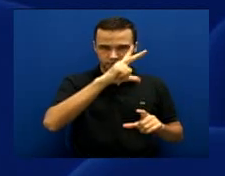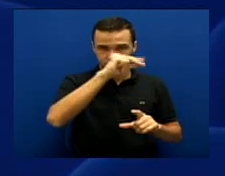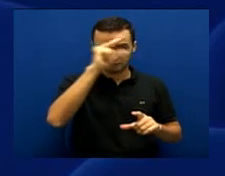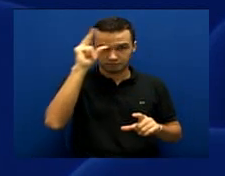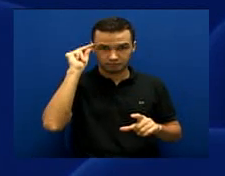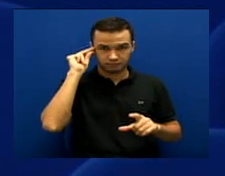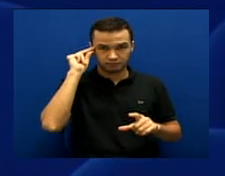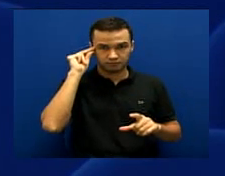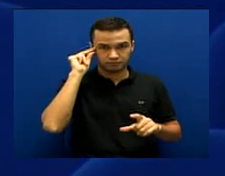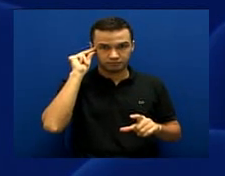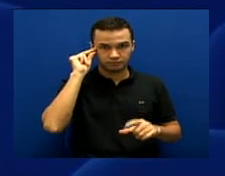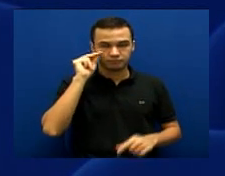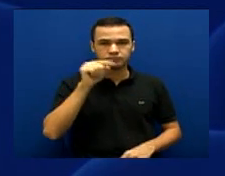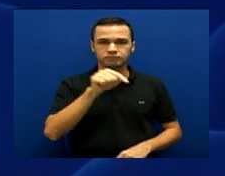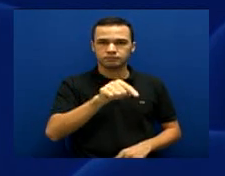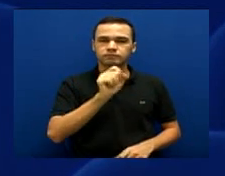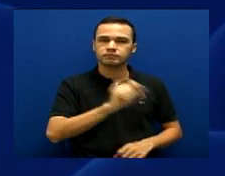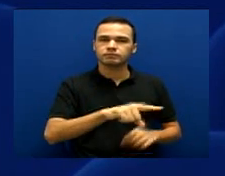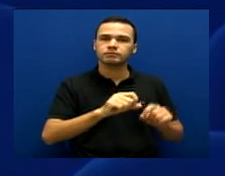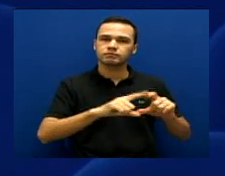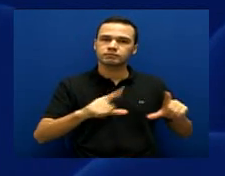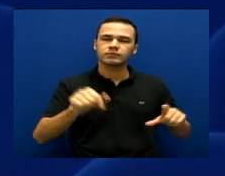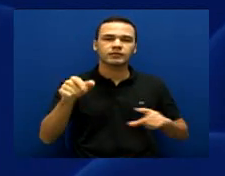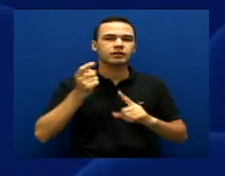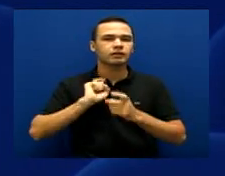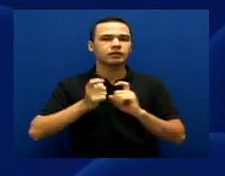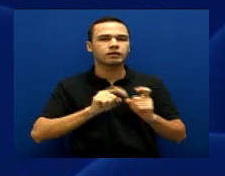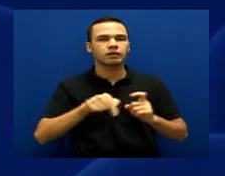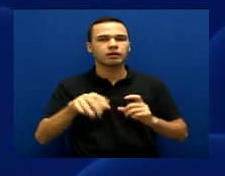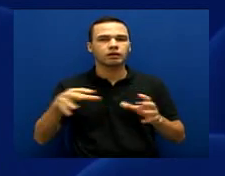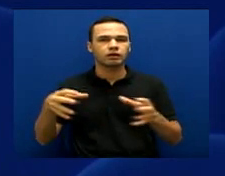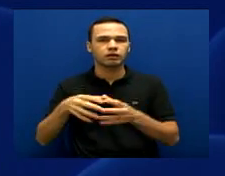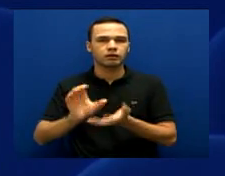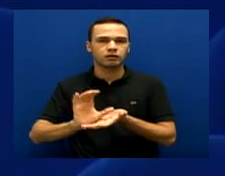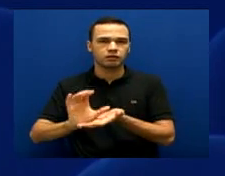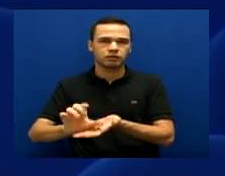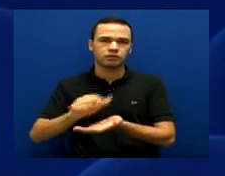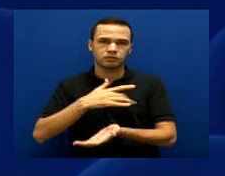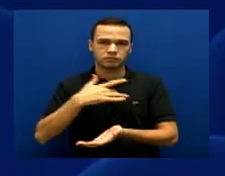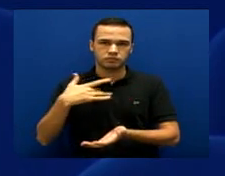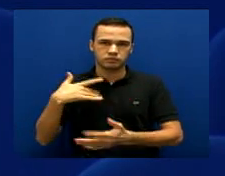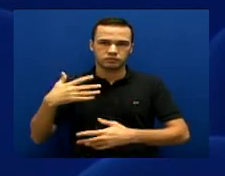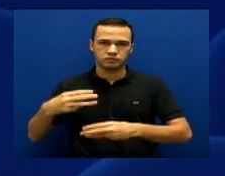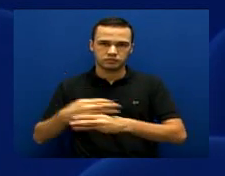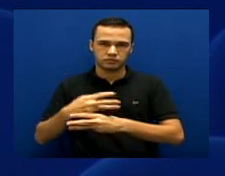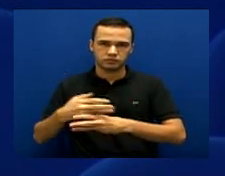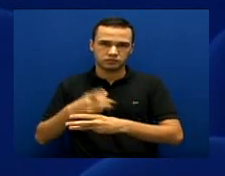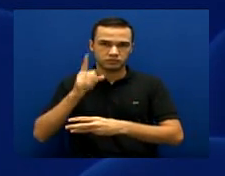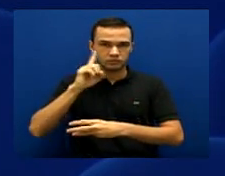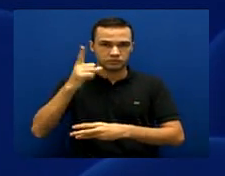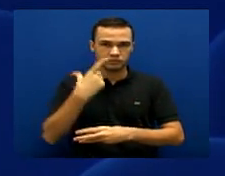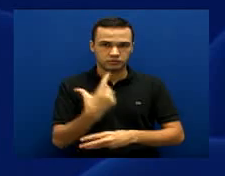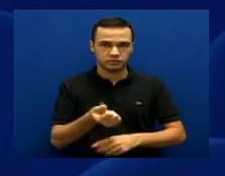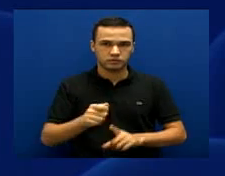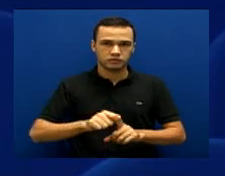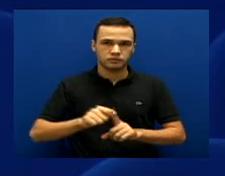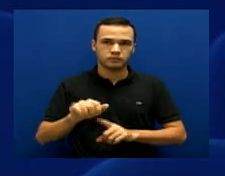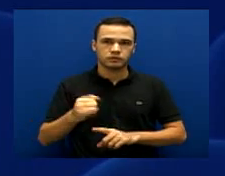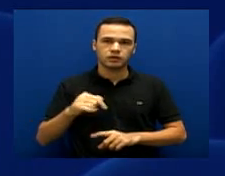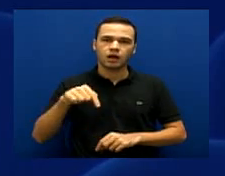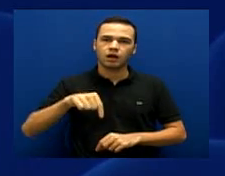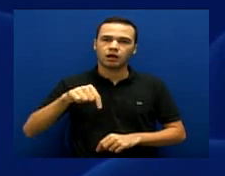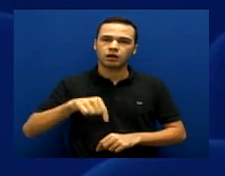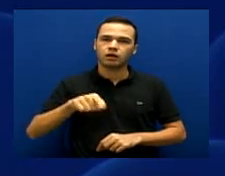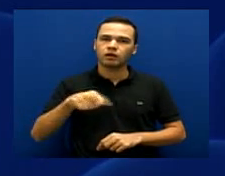a primeira ata do conselho municipal de saúde realiza no dia 26 e de janeiro deste ano